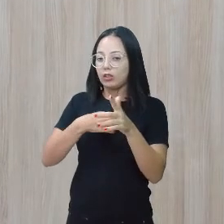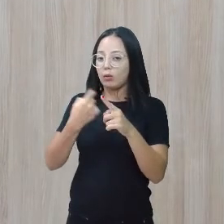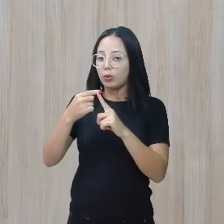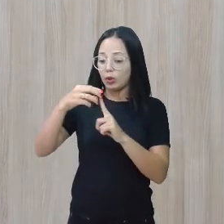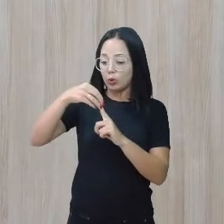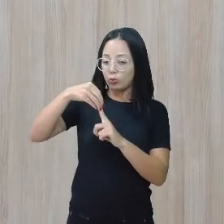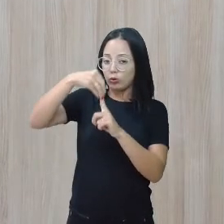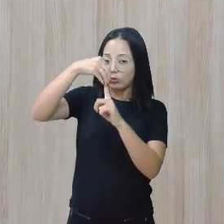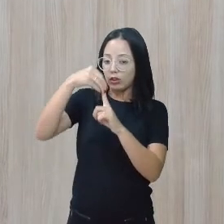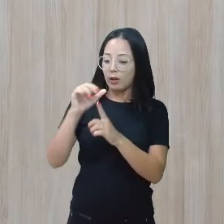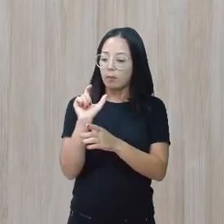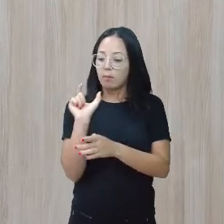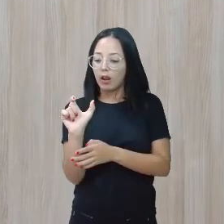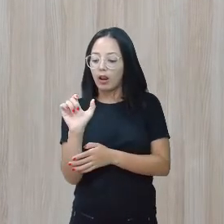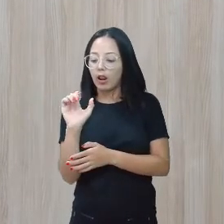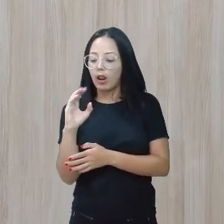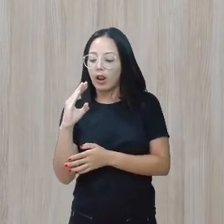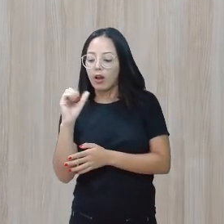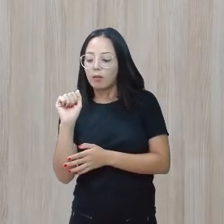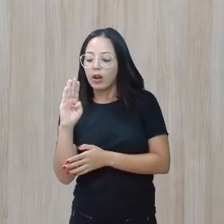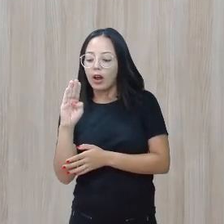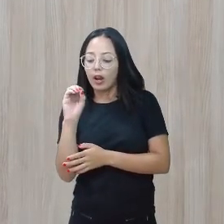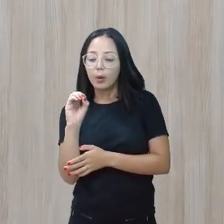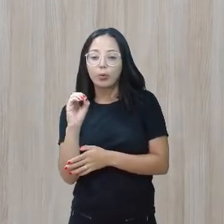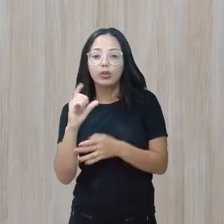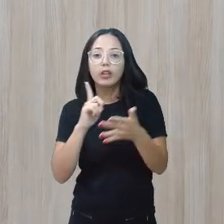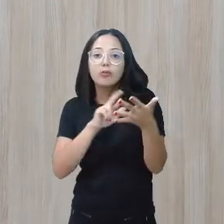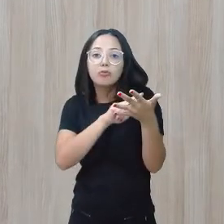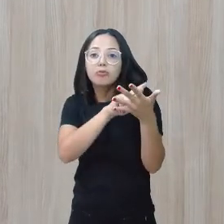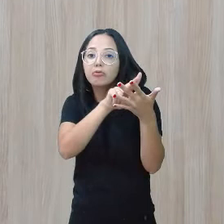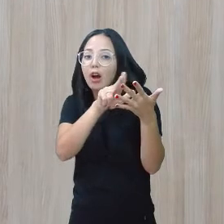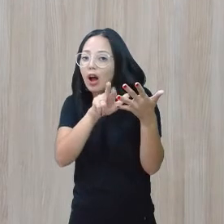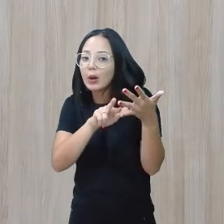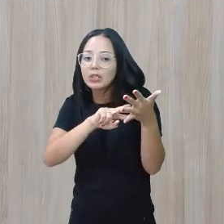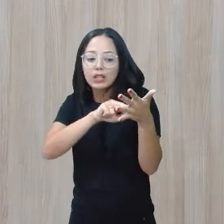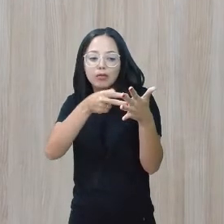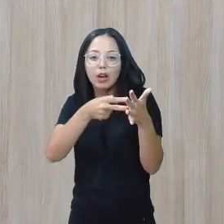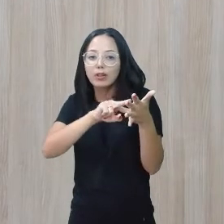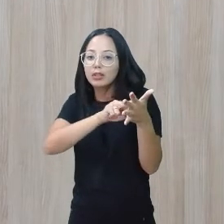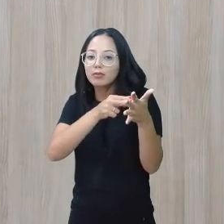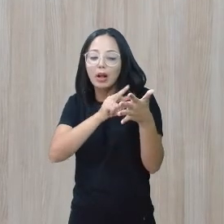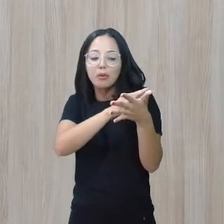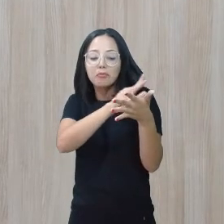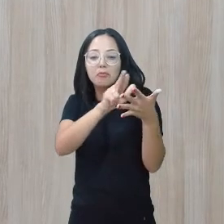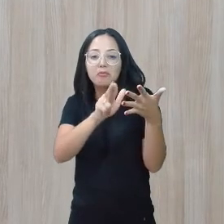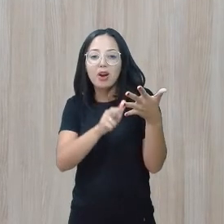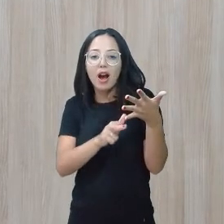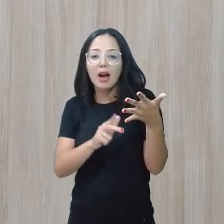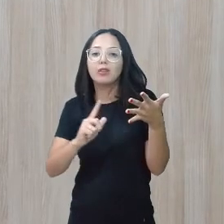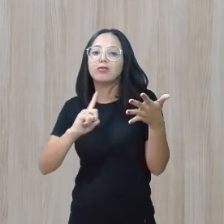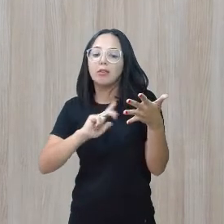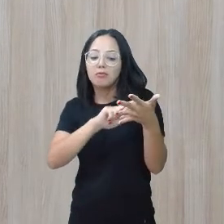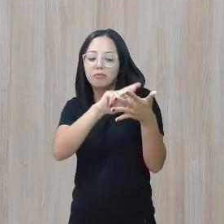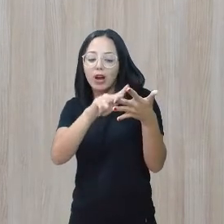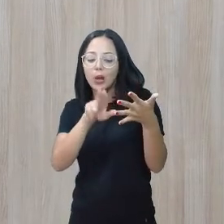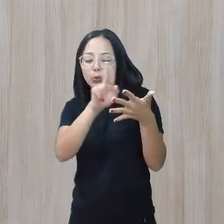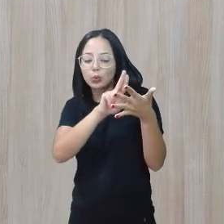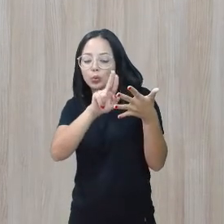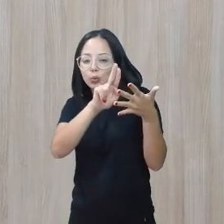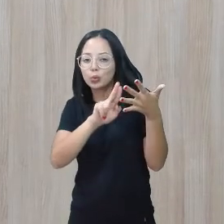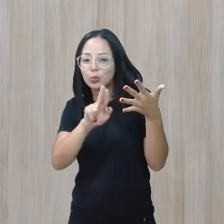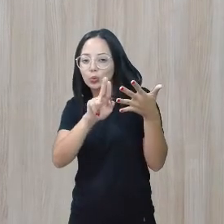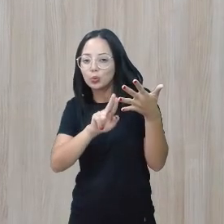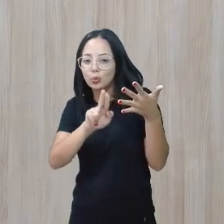palavra, que é cabo, escrita da mesma forma, possuem várias